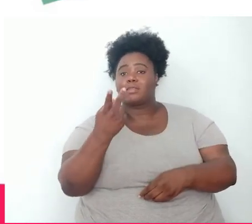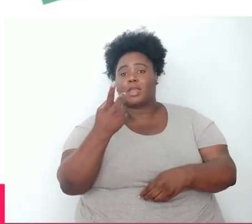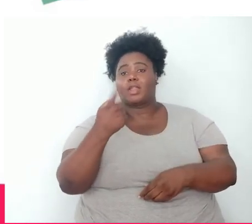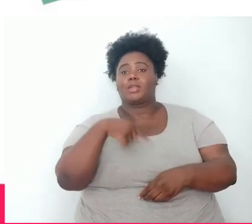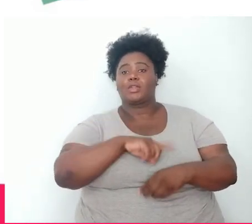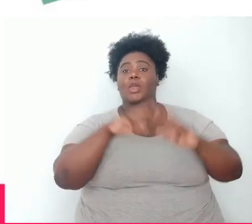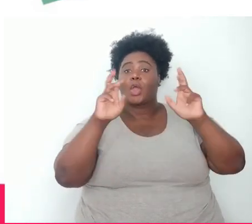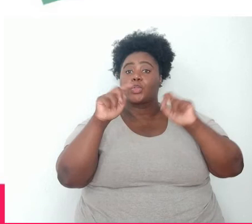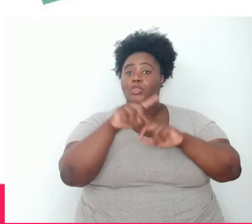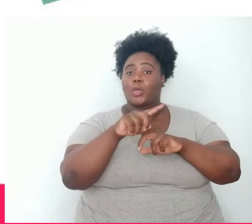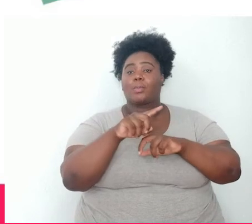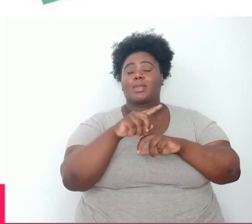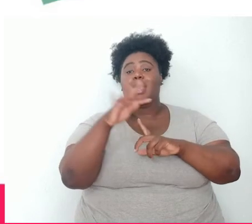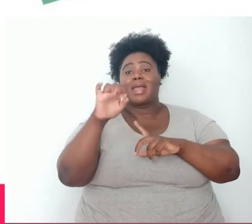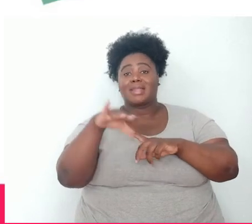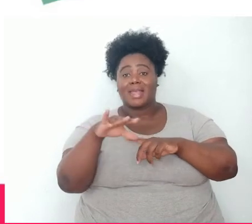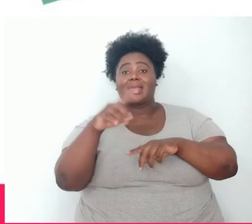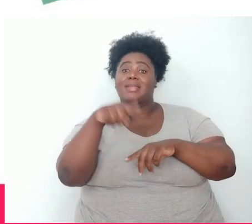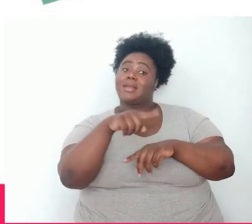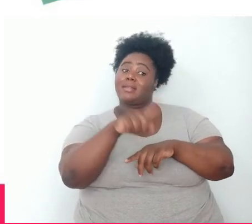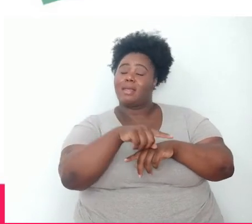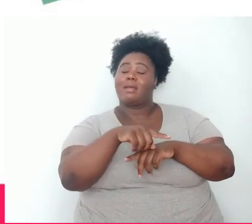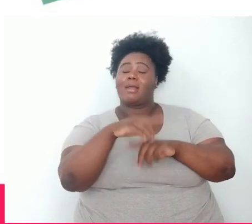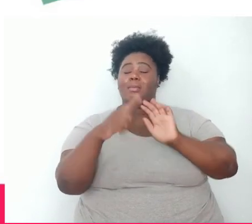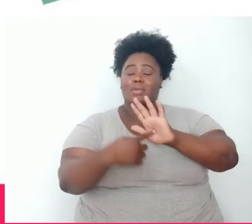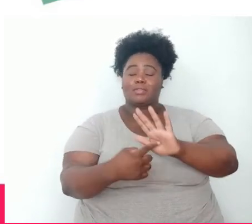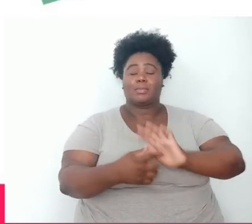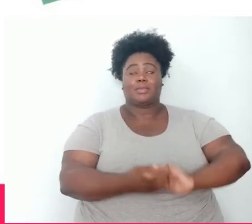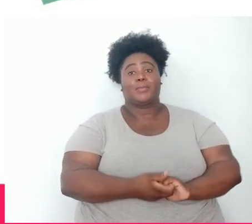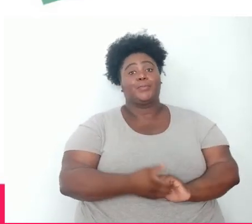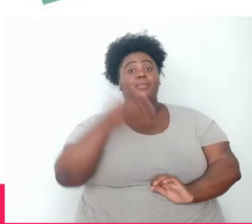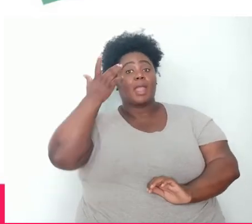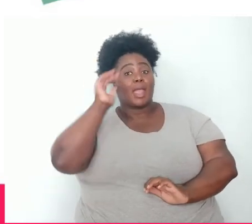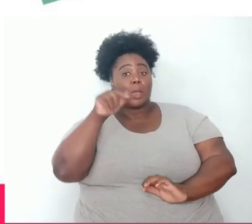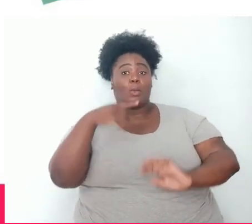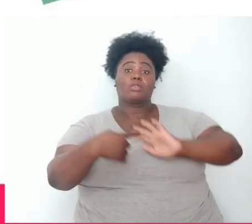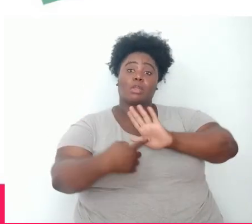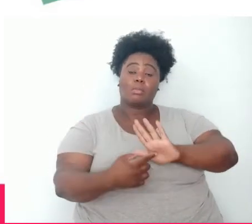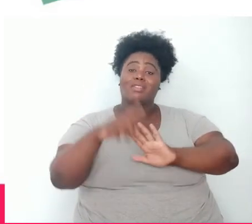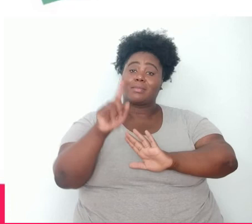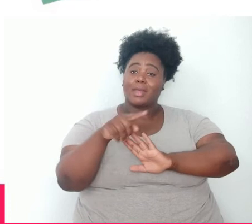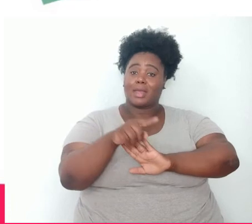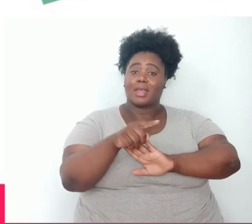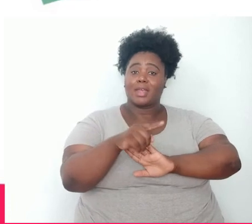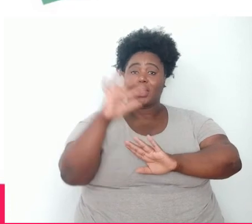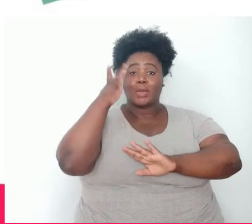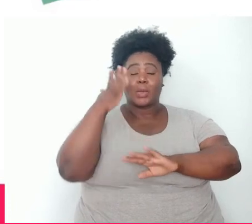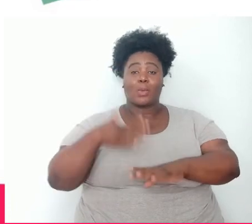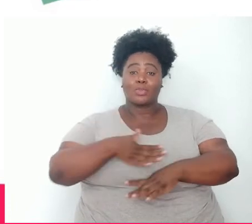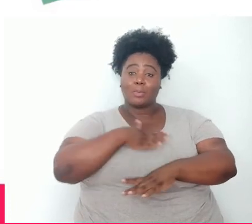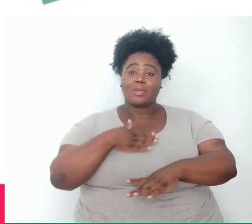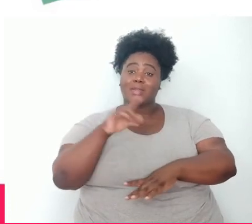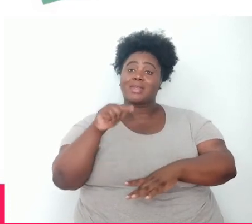você nos diz assim sobre a técnica da performance? Eu acho que a performance, ela é o que eu acho